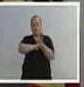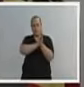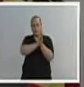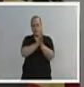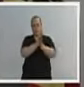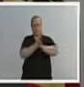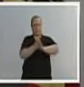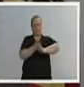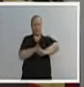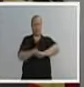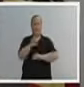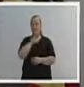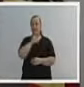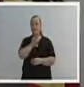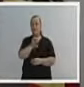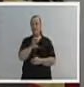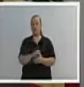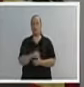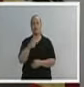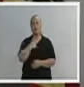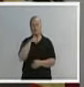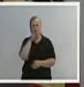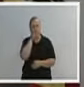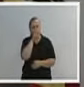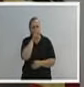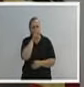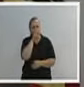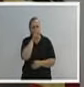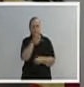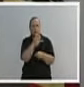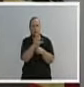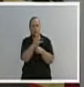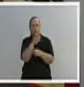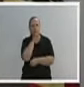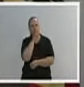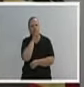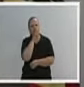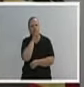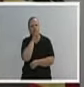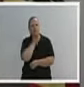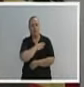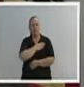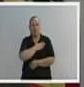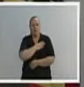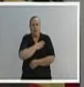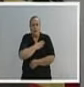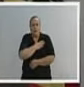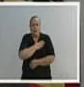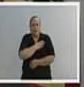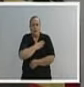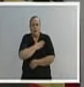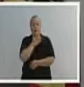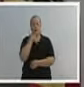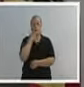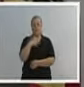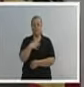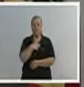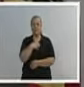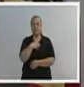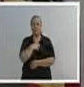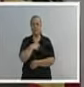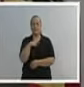criancinhas, desta forma. Eu pude ver isso num vídeo, e é algo assustador, a criança sente, ela tenta